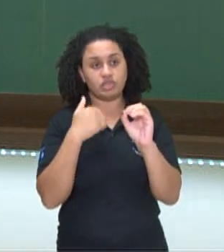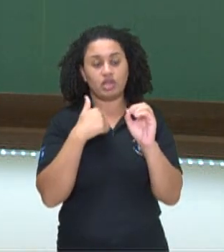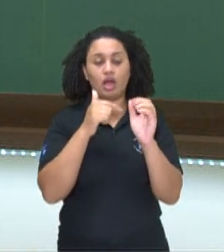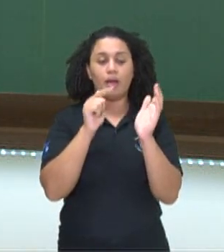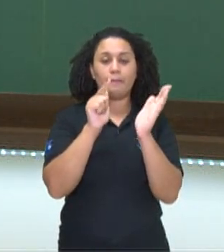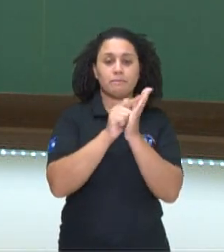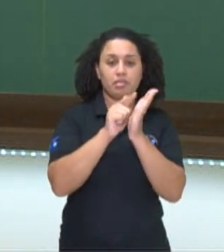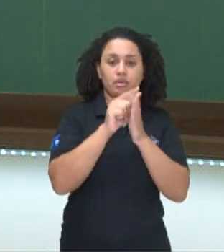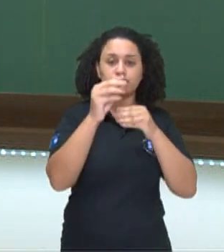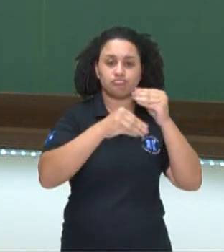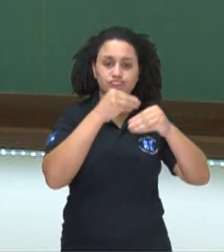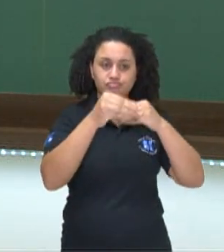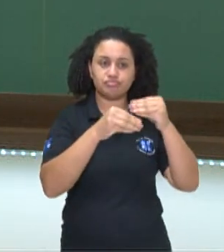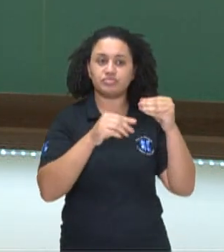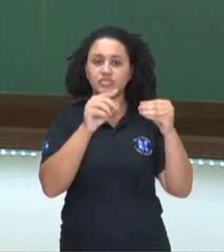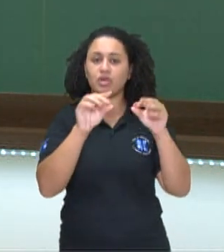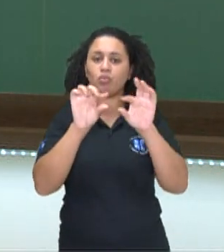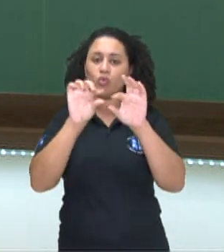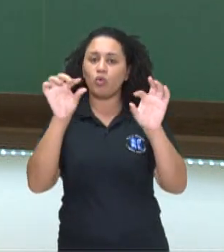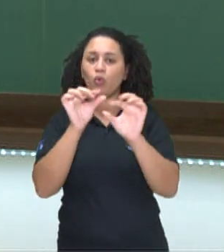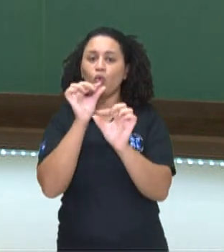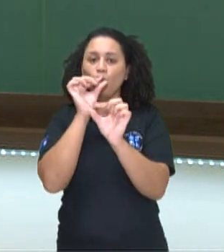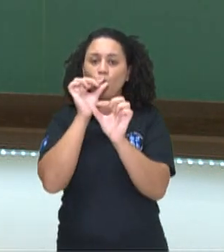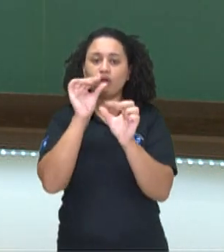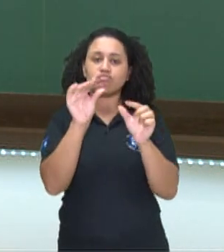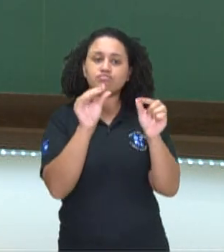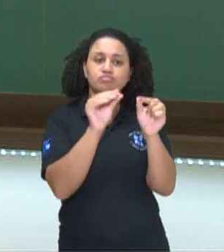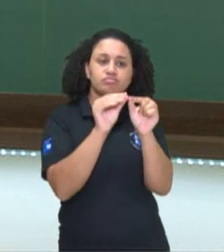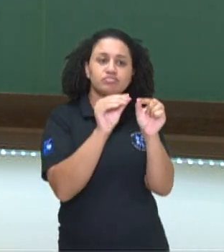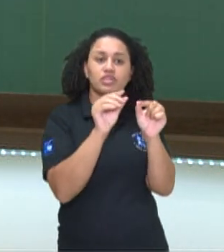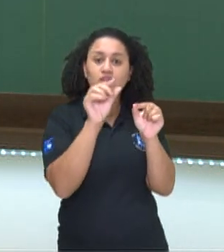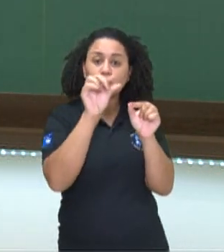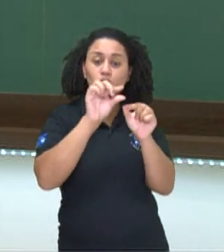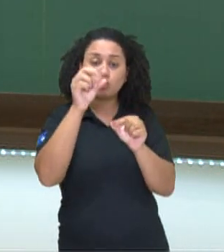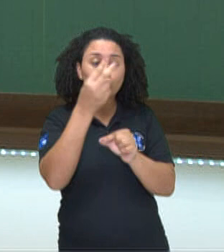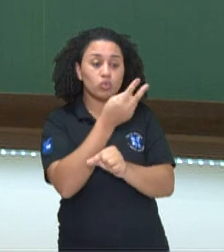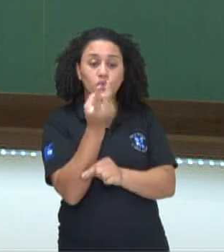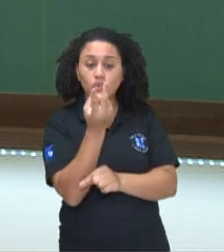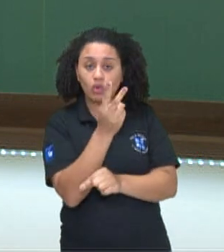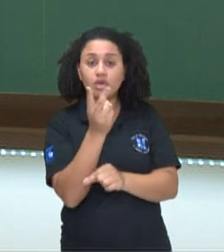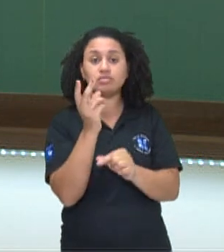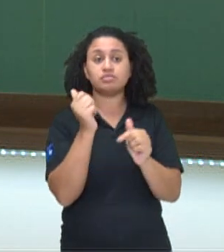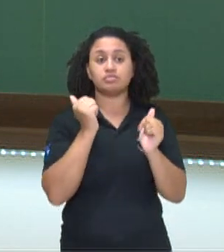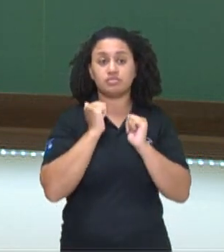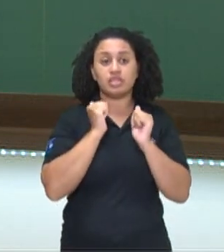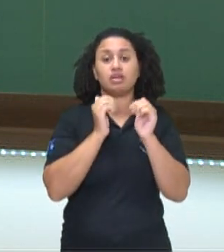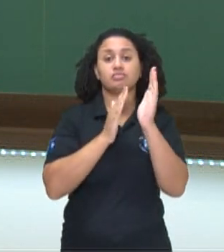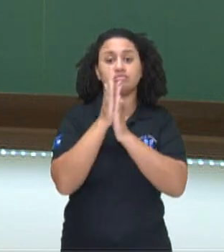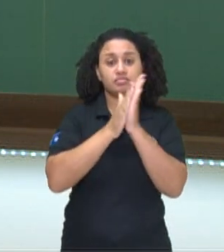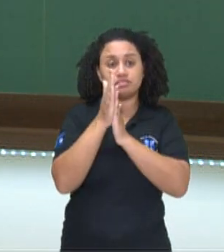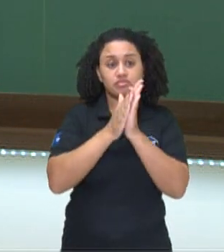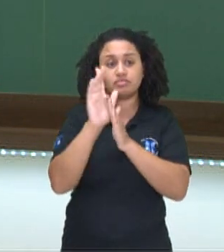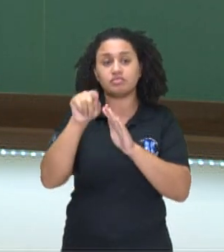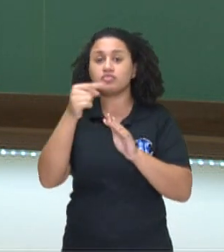vou esfregar os dois, tá? Papel neutro, canudinho neutro. Depois da eletrização,